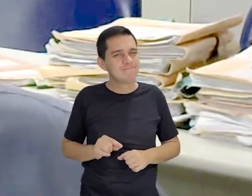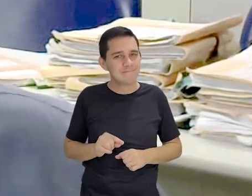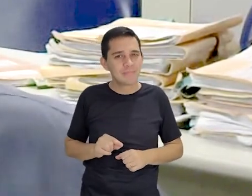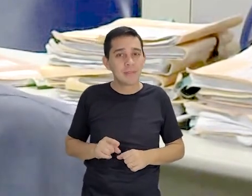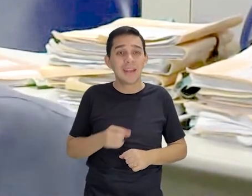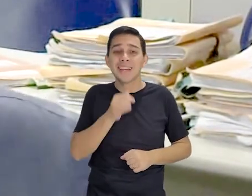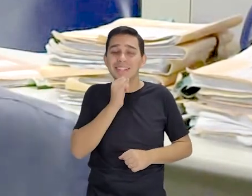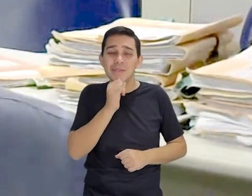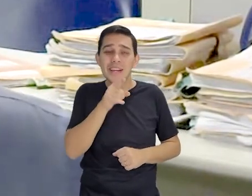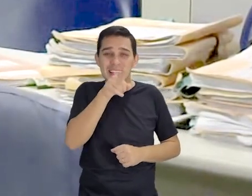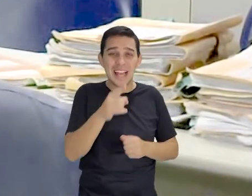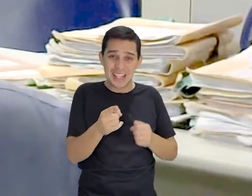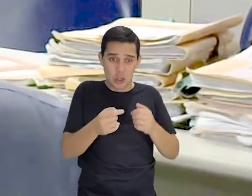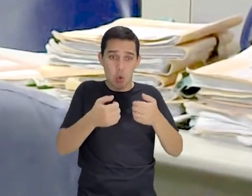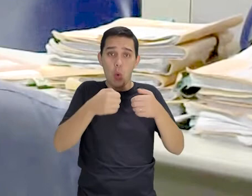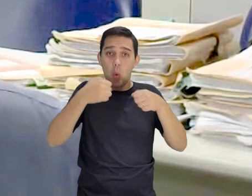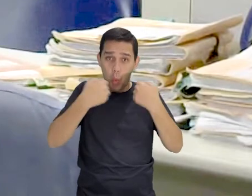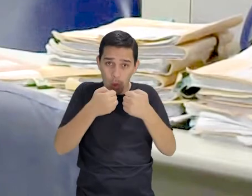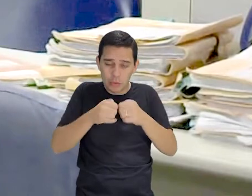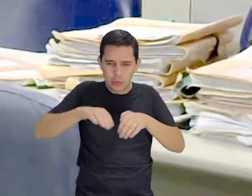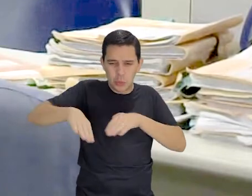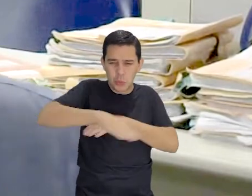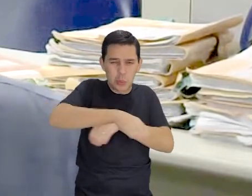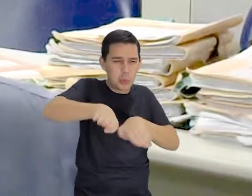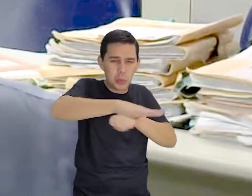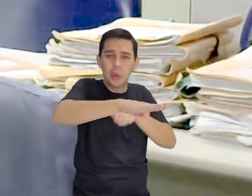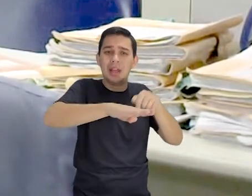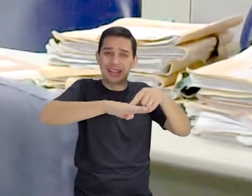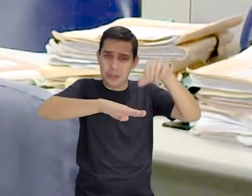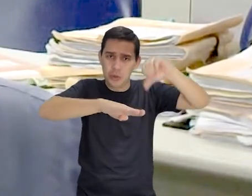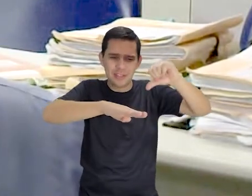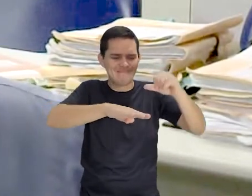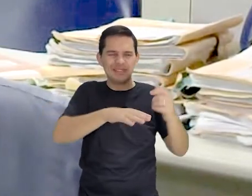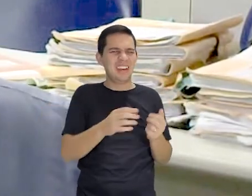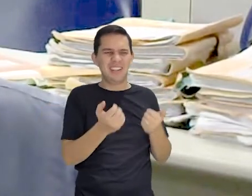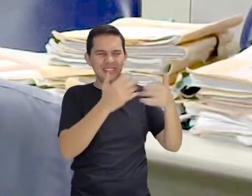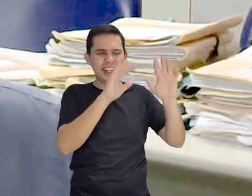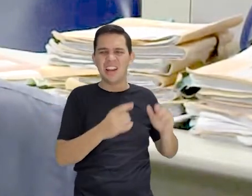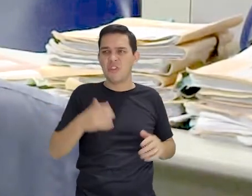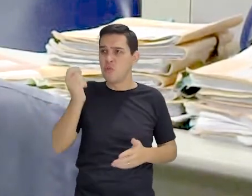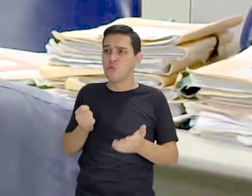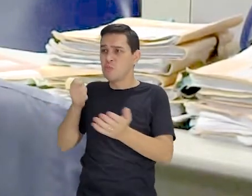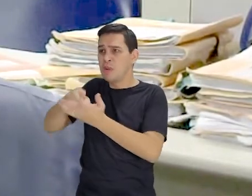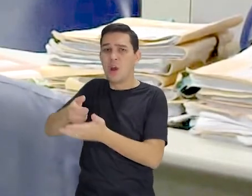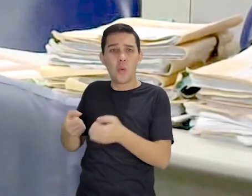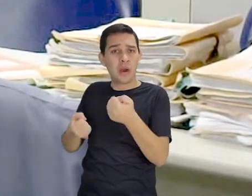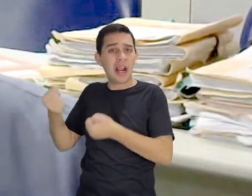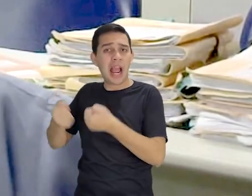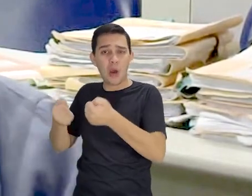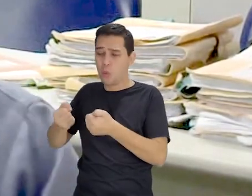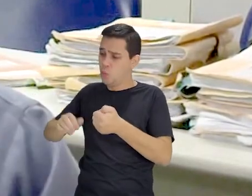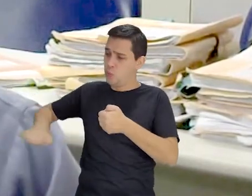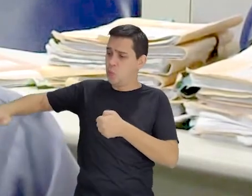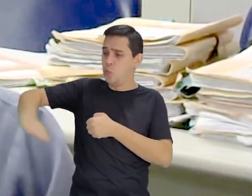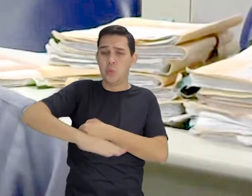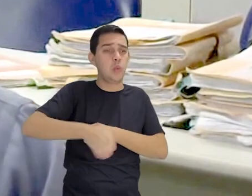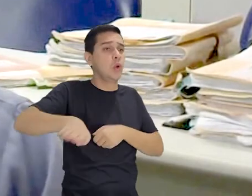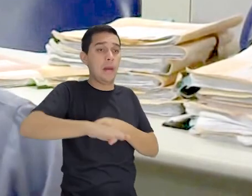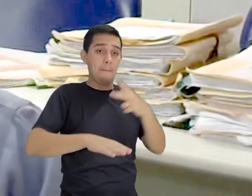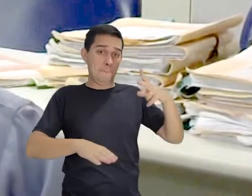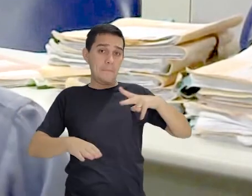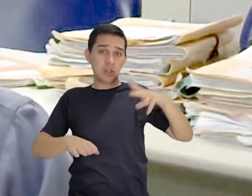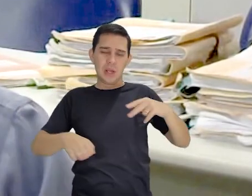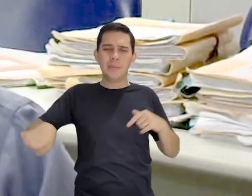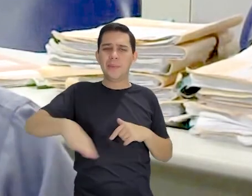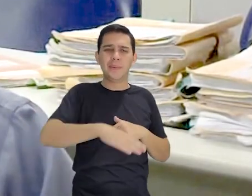carro, para o transporte individual motorizado, que não é a prioridade do sistema viário. Porque aí nós temos problemas, nós